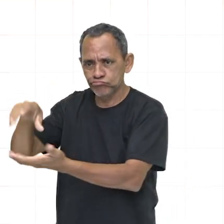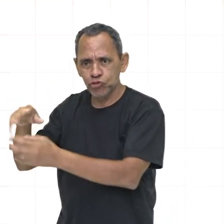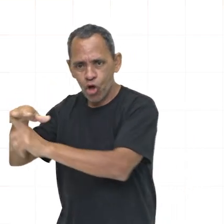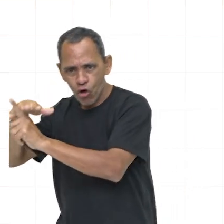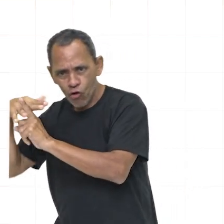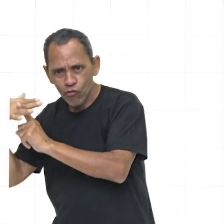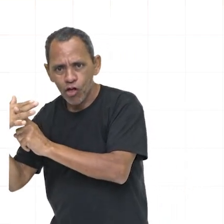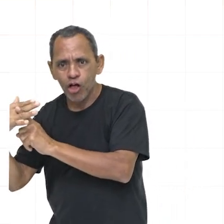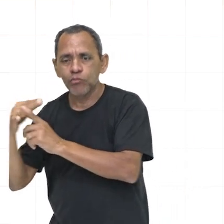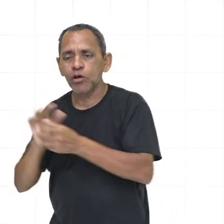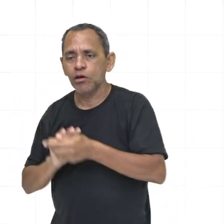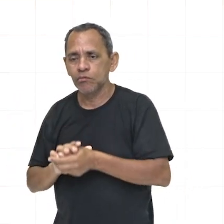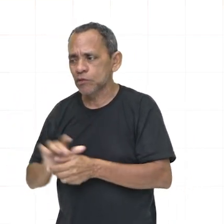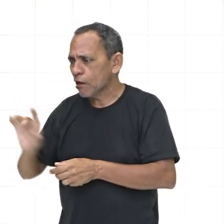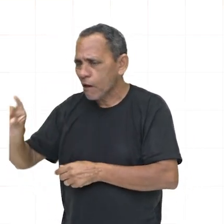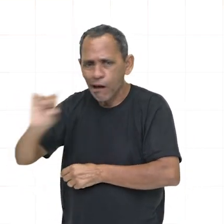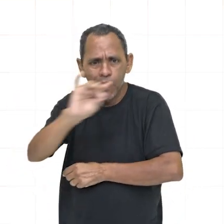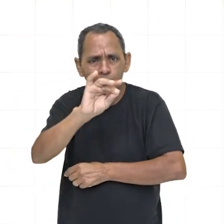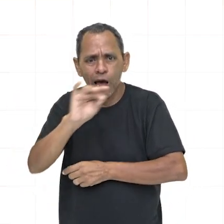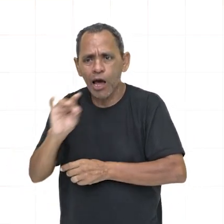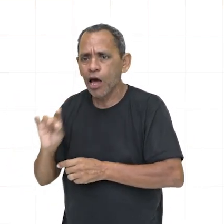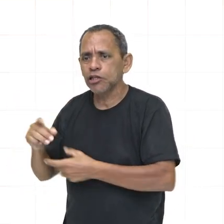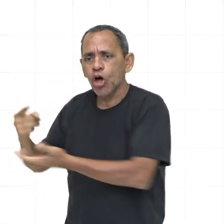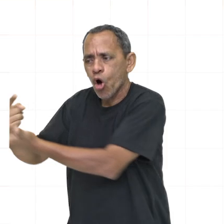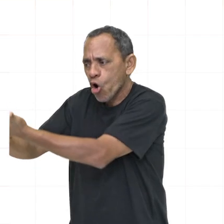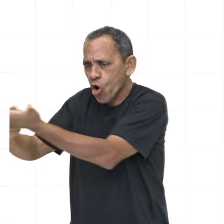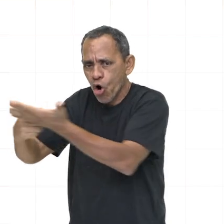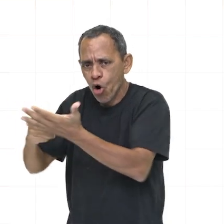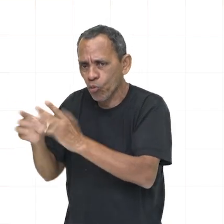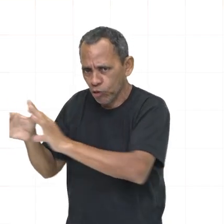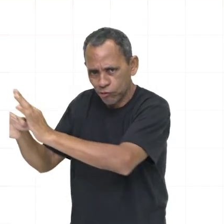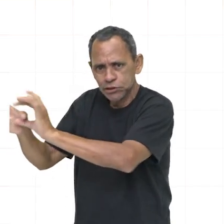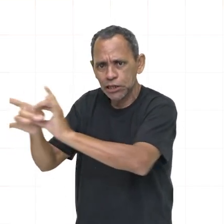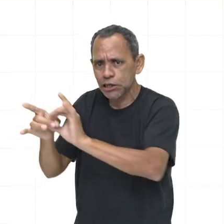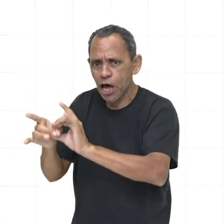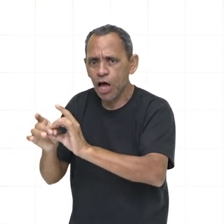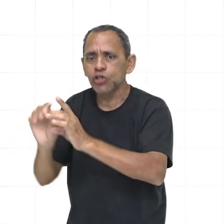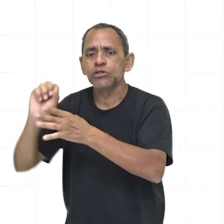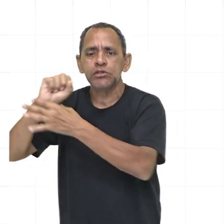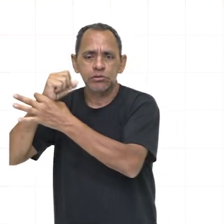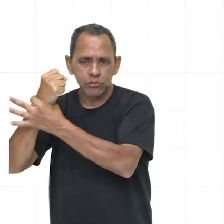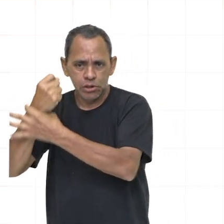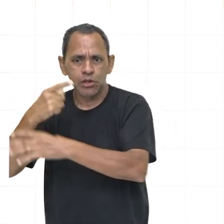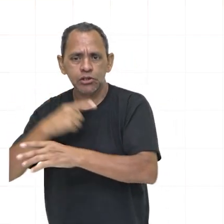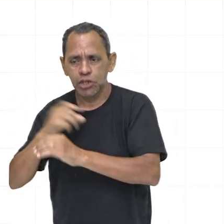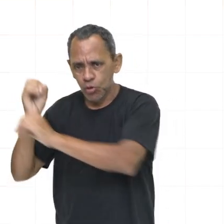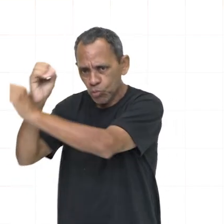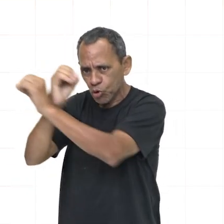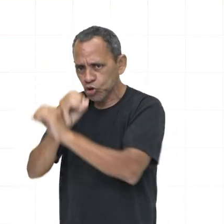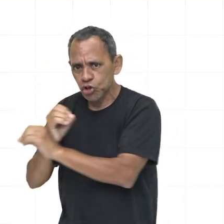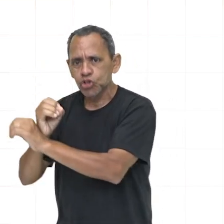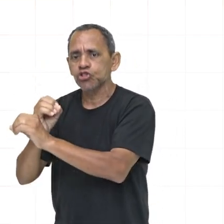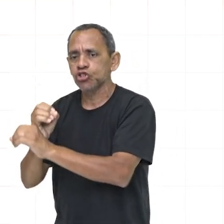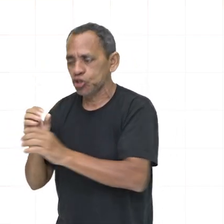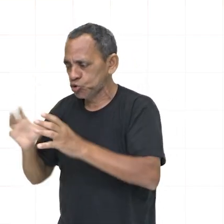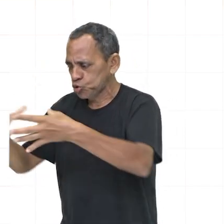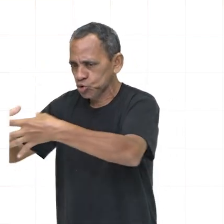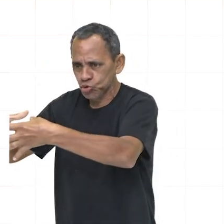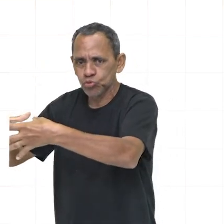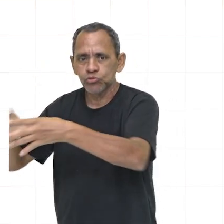seus aliados, e proteger os seus grupos das ameaças. Os capitalistas se protegerem das